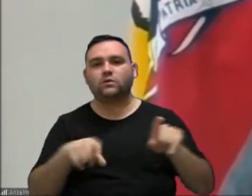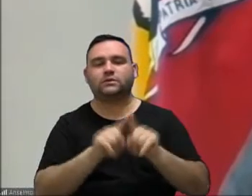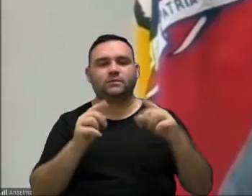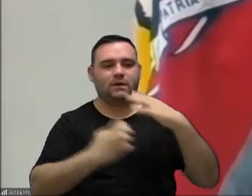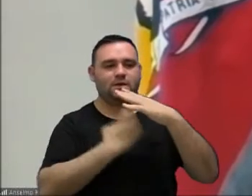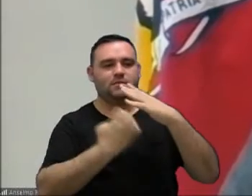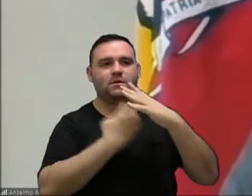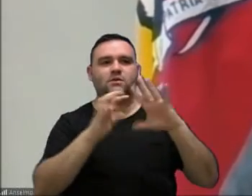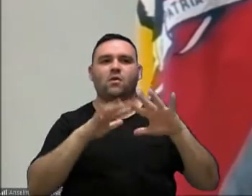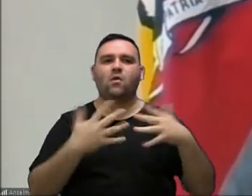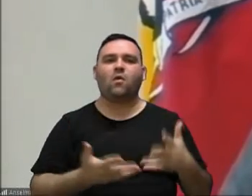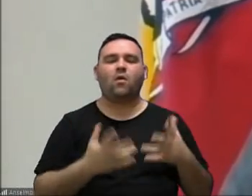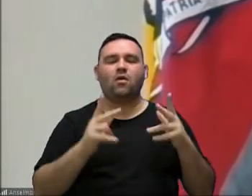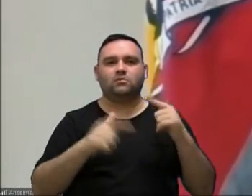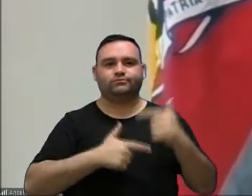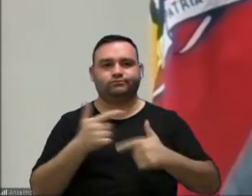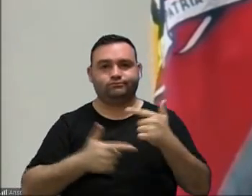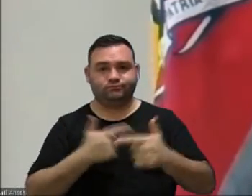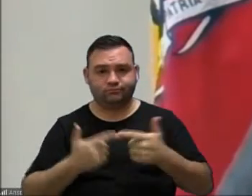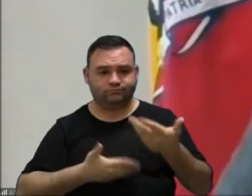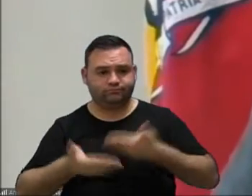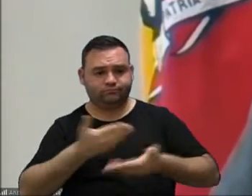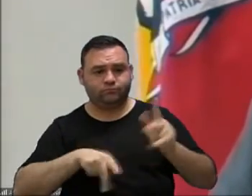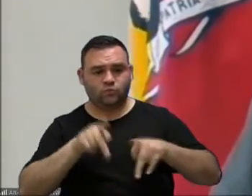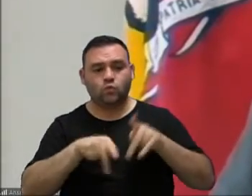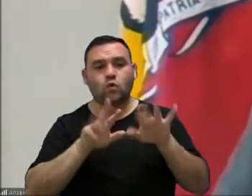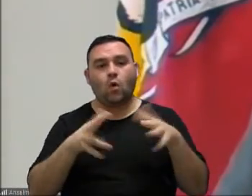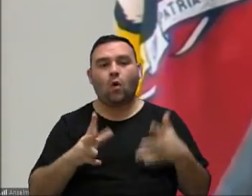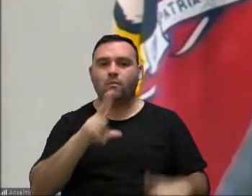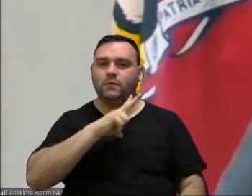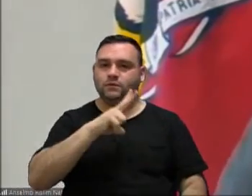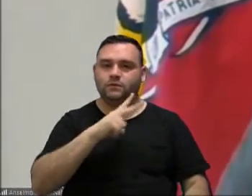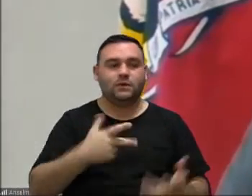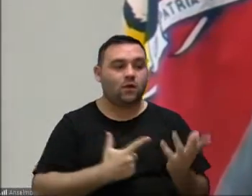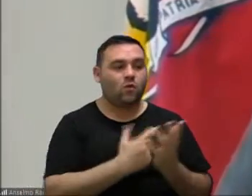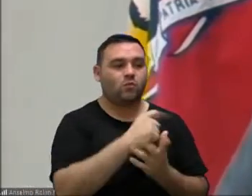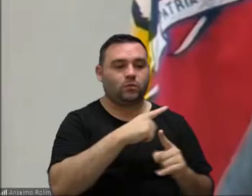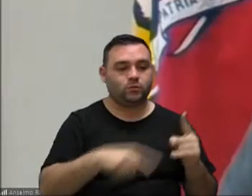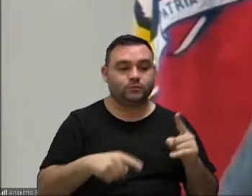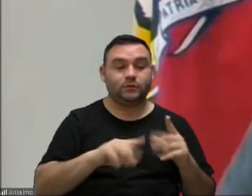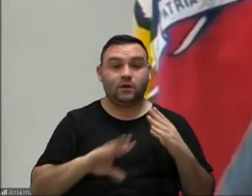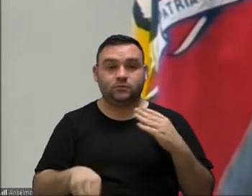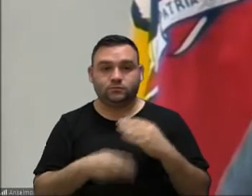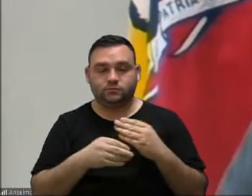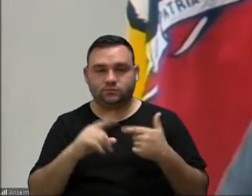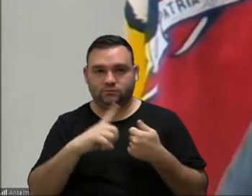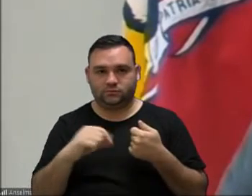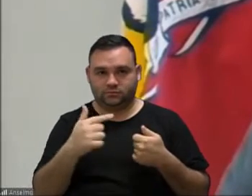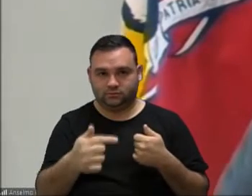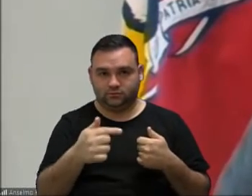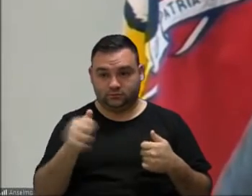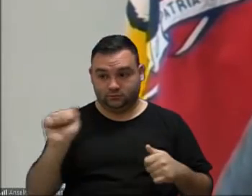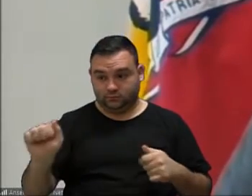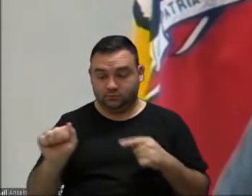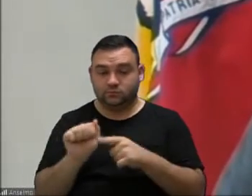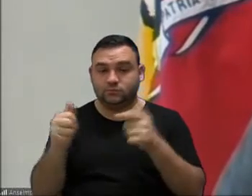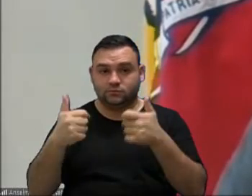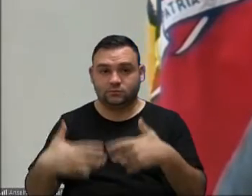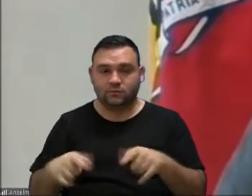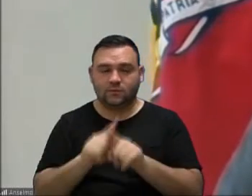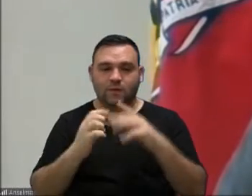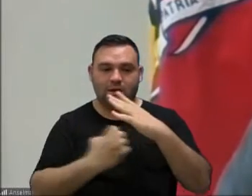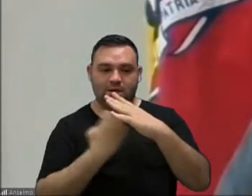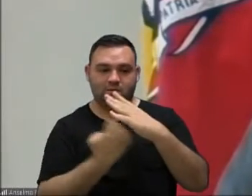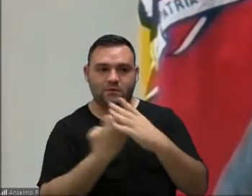vereador prestador de serviços públicos ou privados eu acrescentei o artigo 7º A dizendo que a